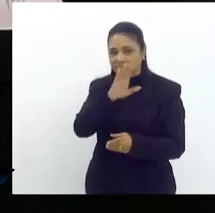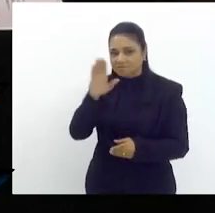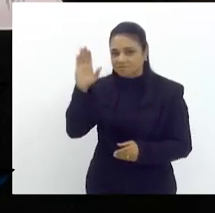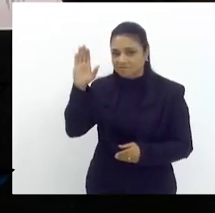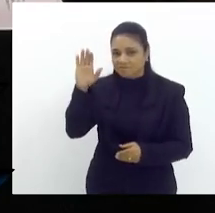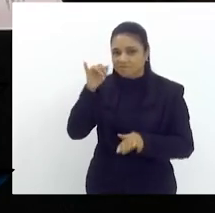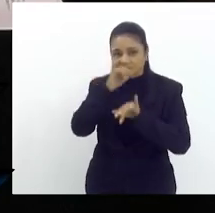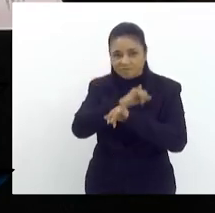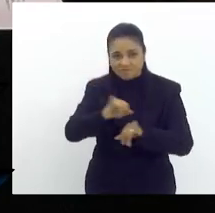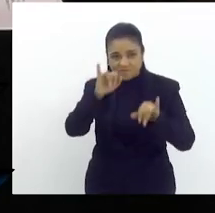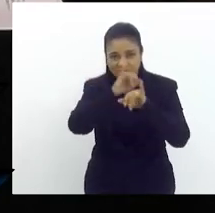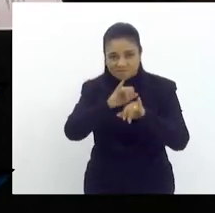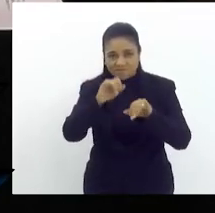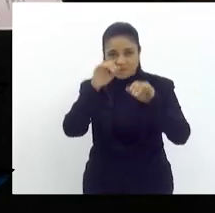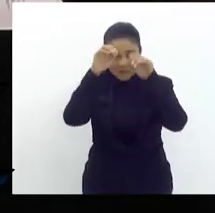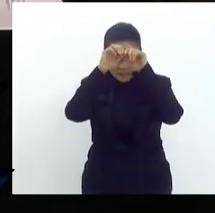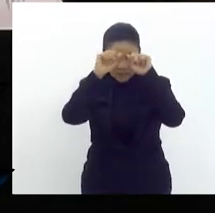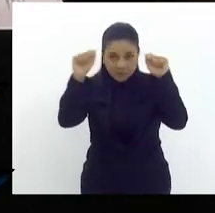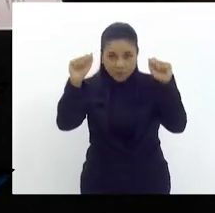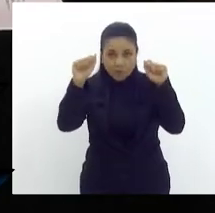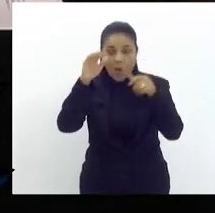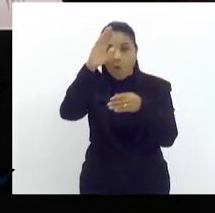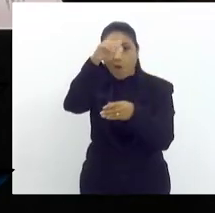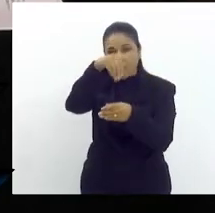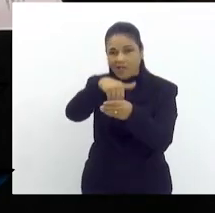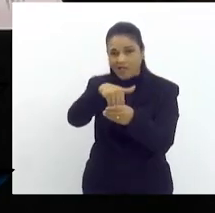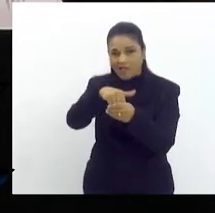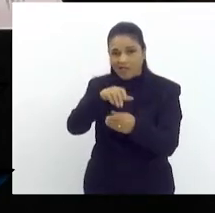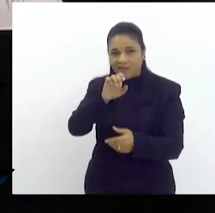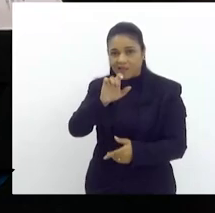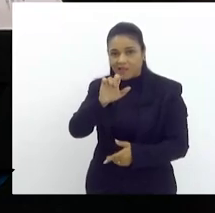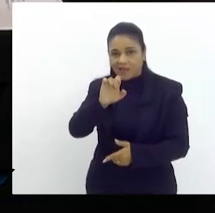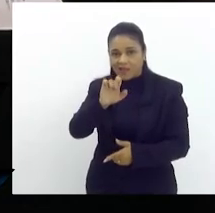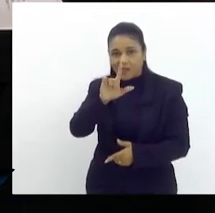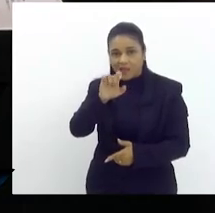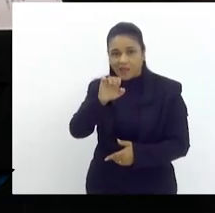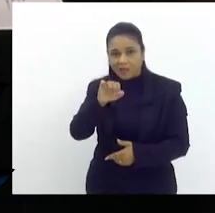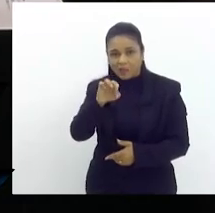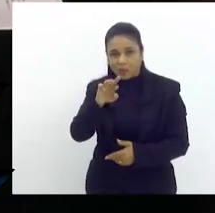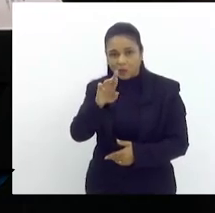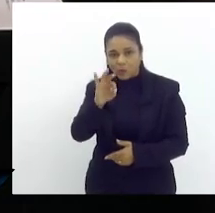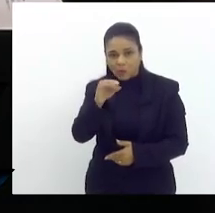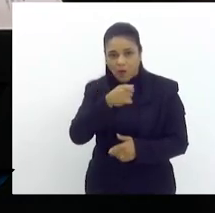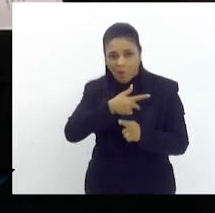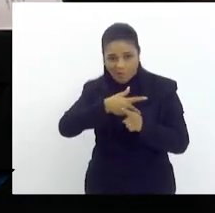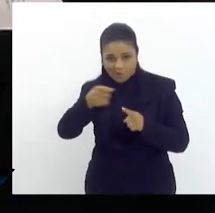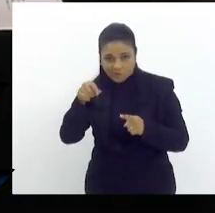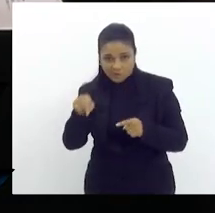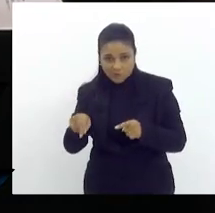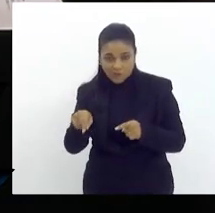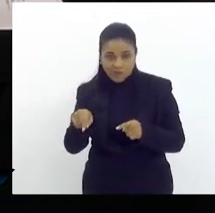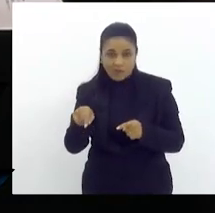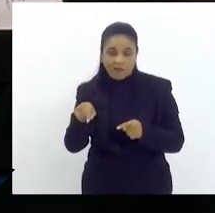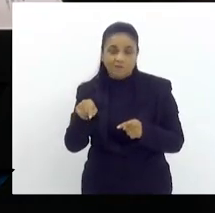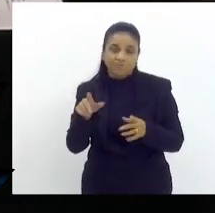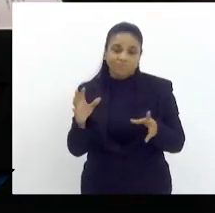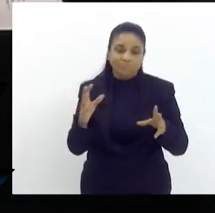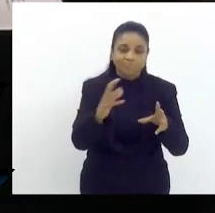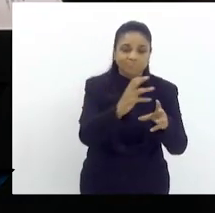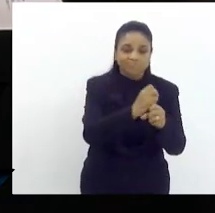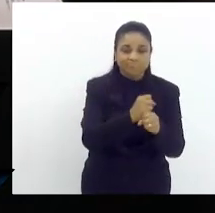declarado pelo Tribunal Superior Eleitoral vencedor do peito eleitoral obteve na região